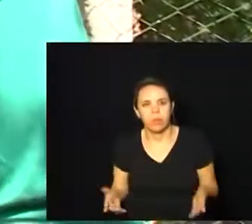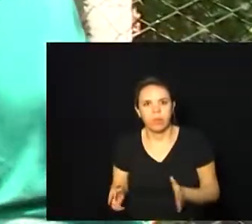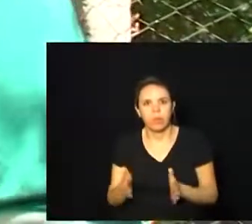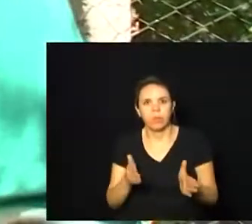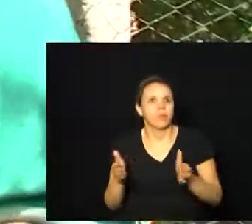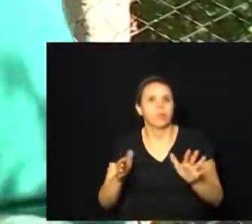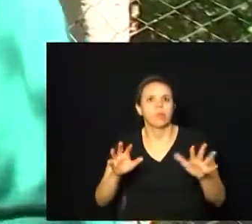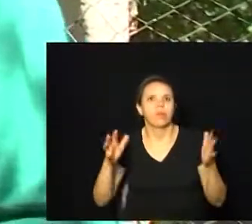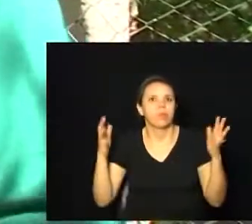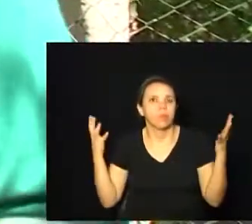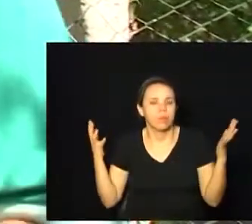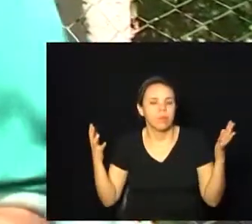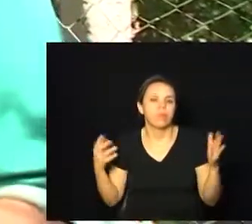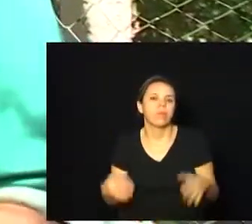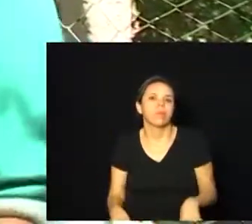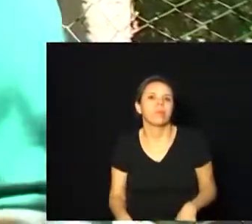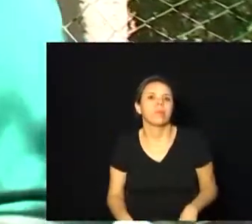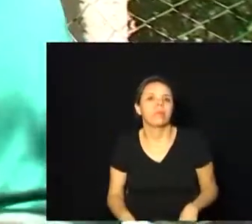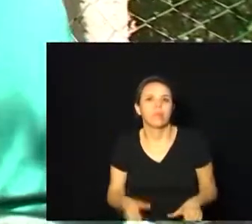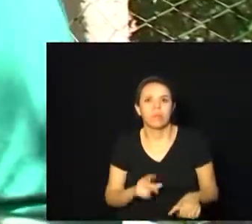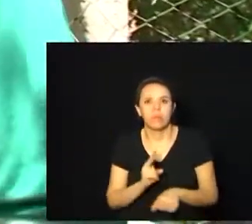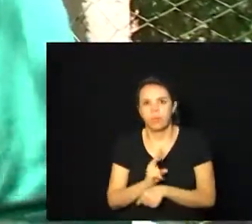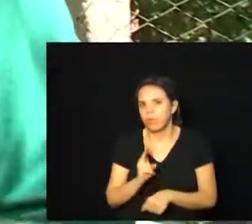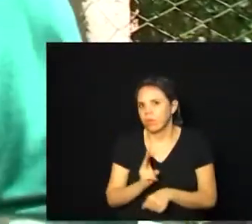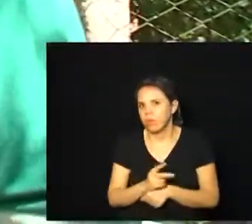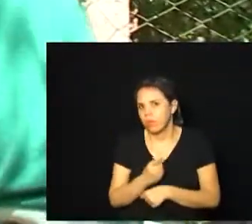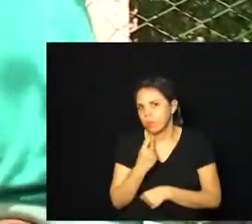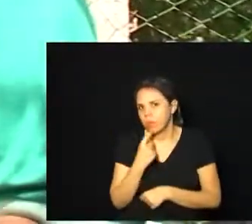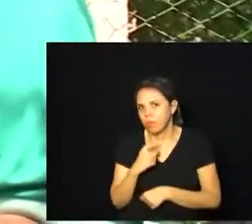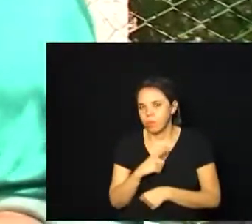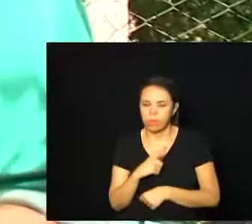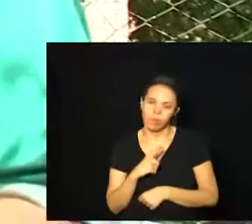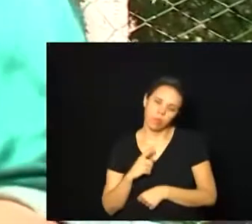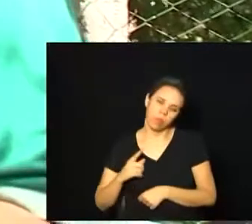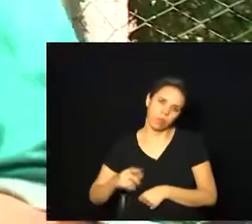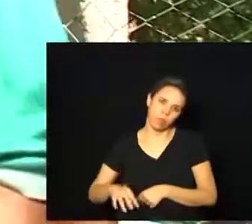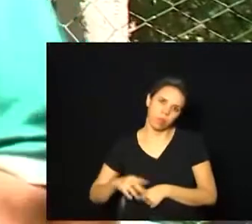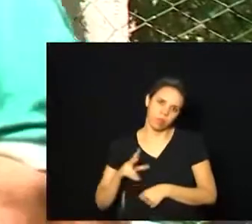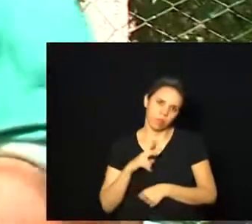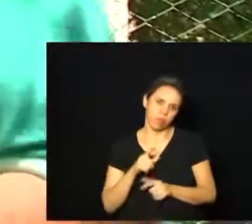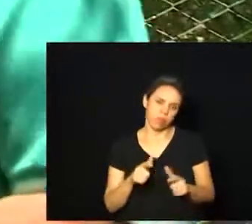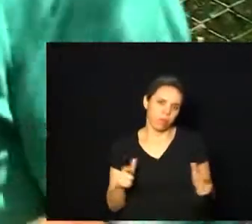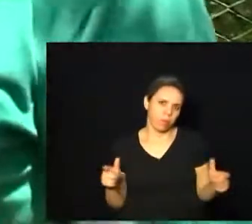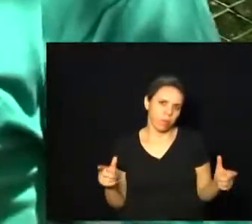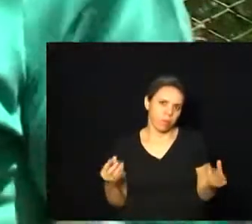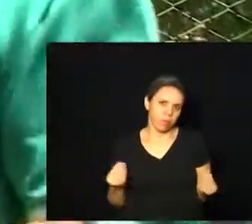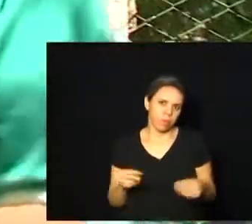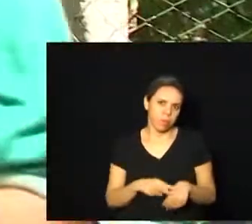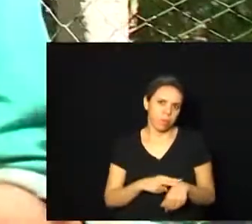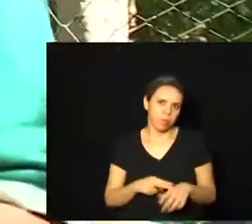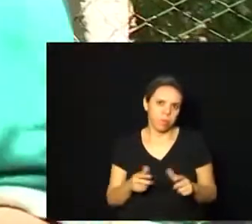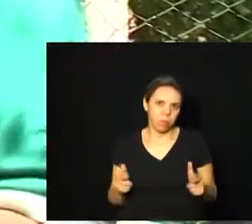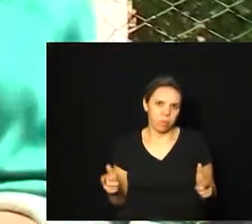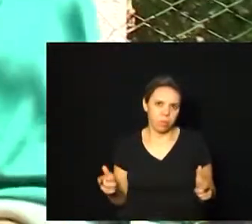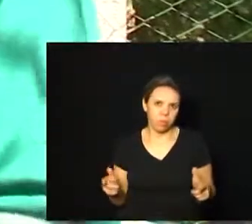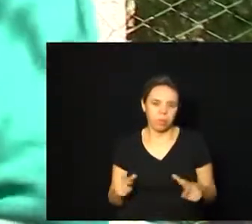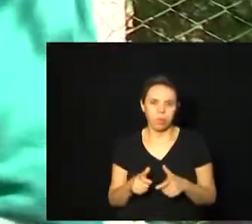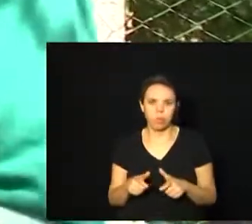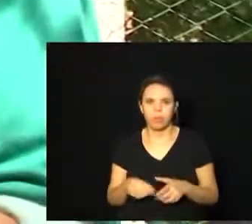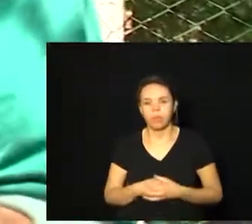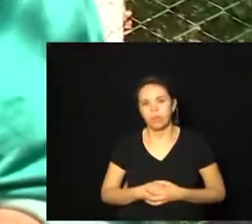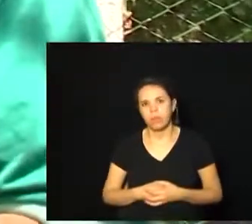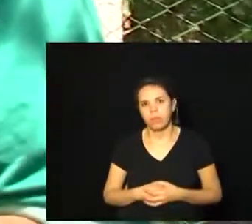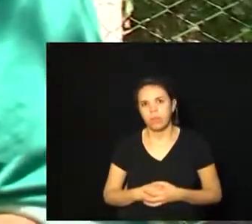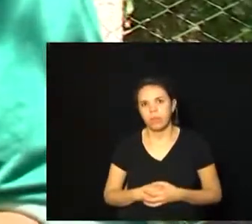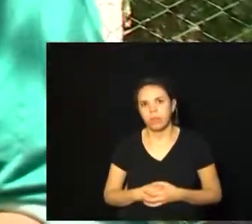corredores ecológicos, áreas de proteção. Campinas, particularmente, tem uma área verde muito grande, está aumentando. Com